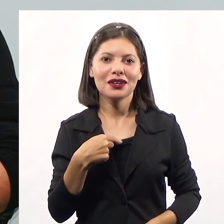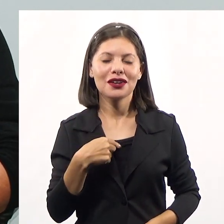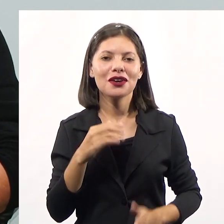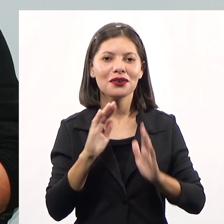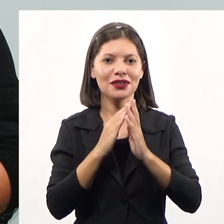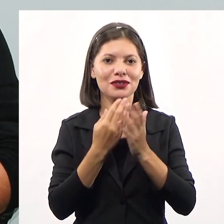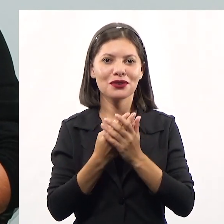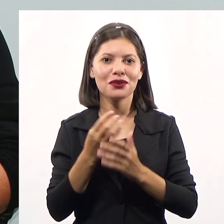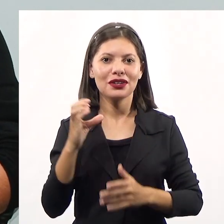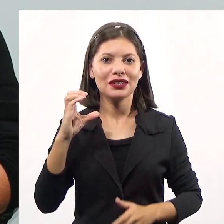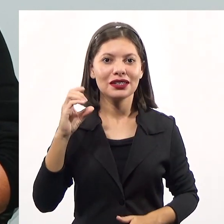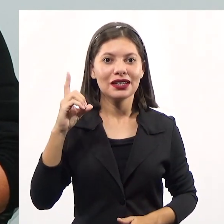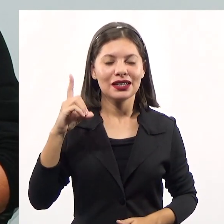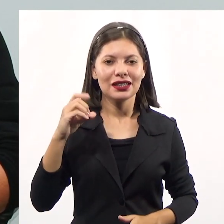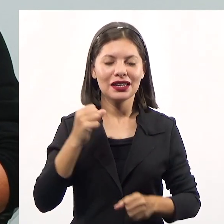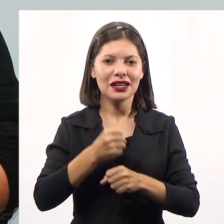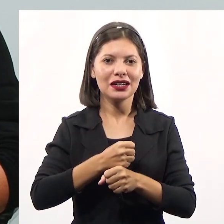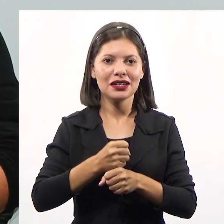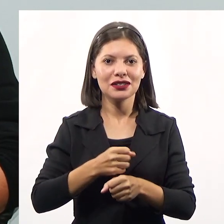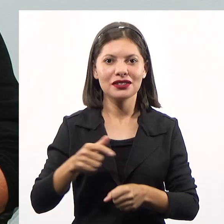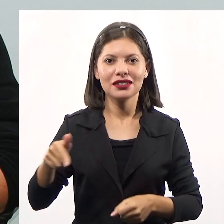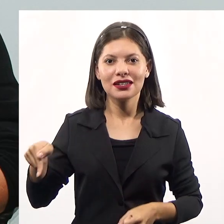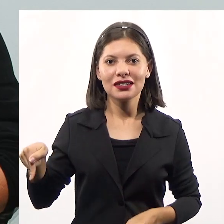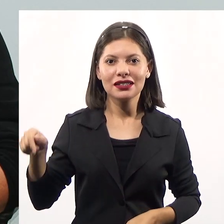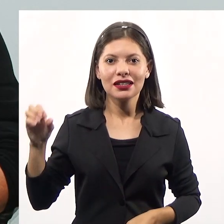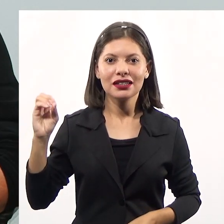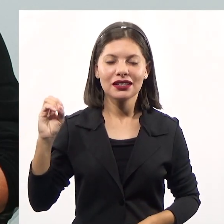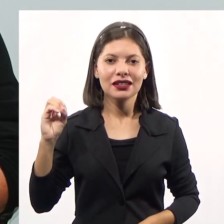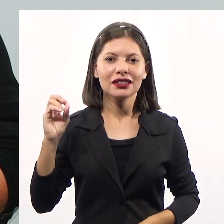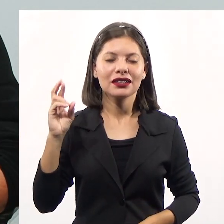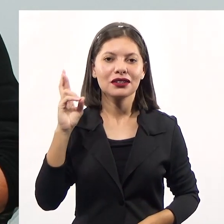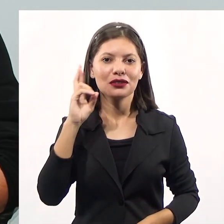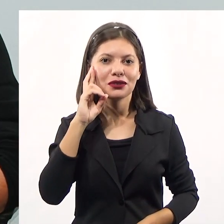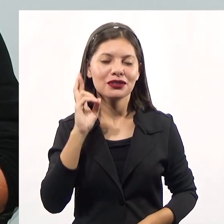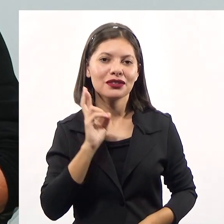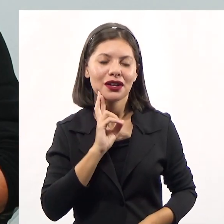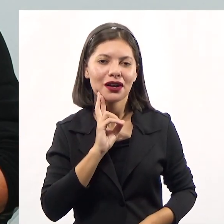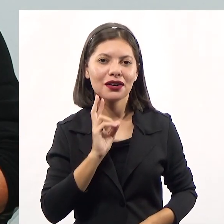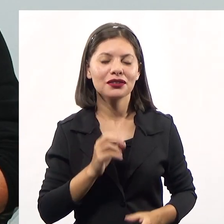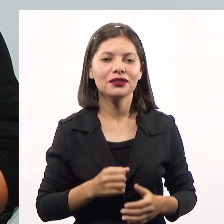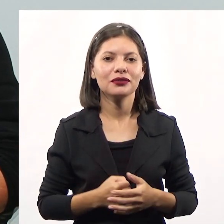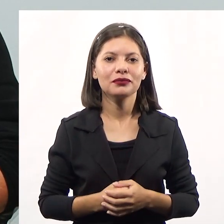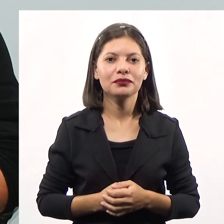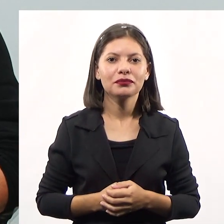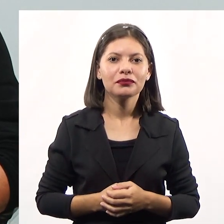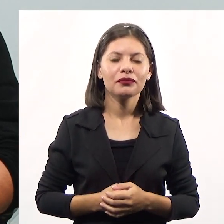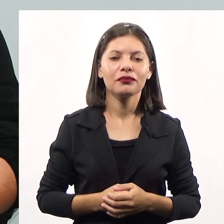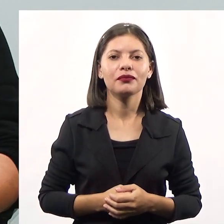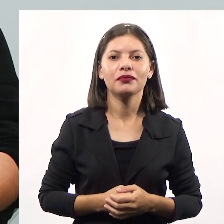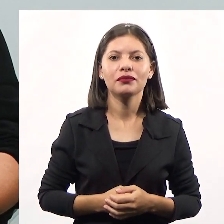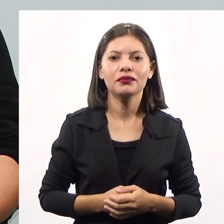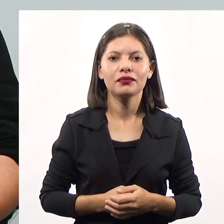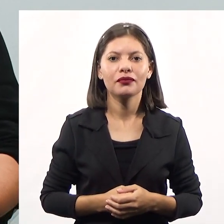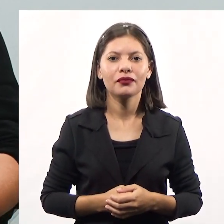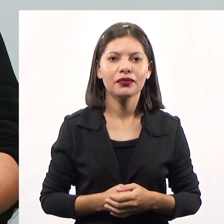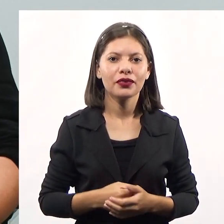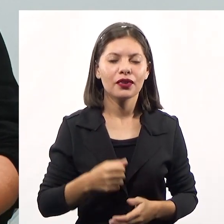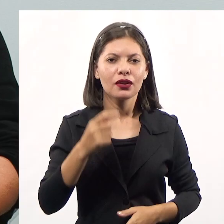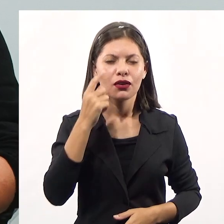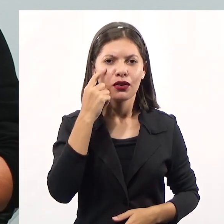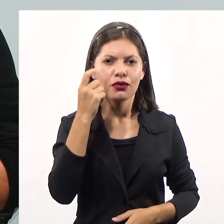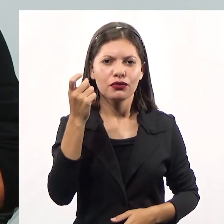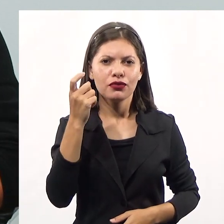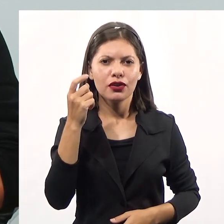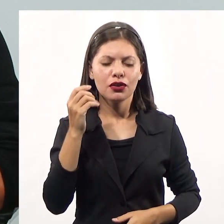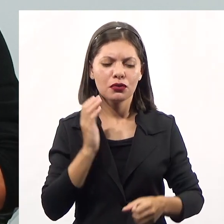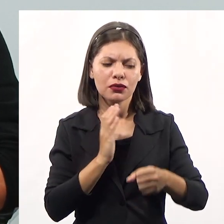tem 70 anos aqui, né, no nosso estado, na nossa cidade. E a primeira coisa que eu